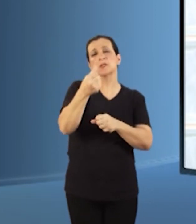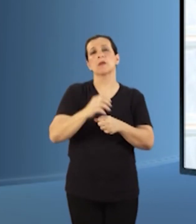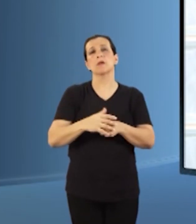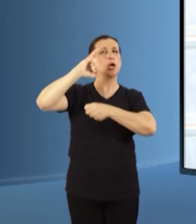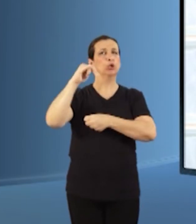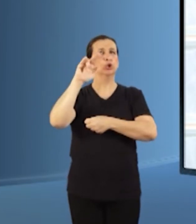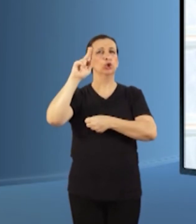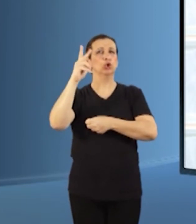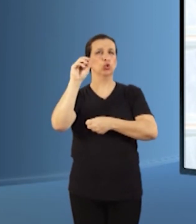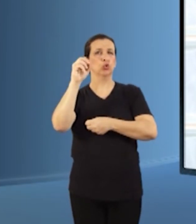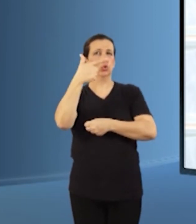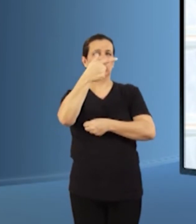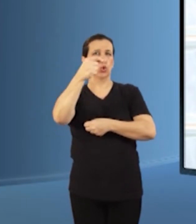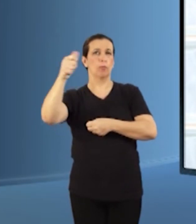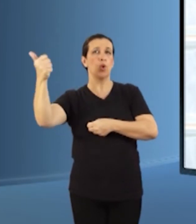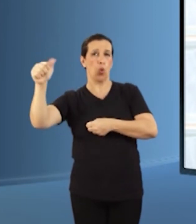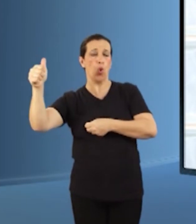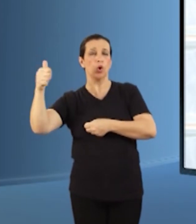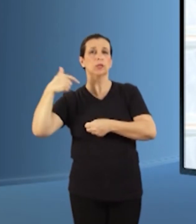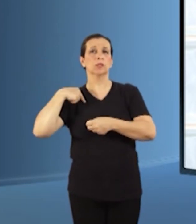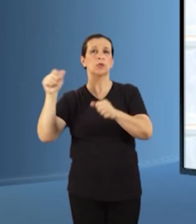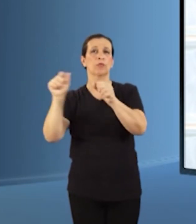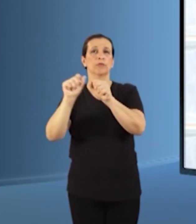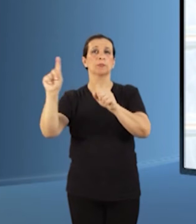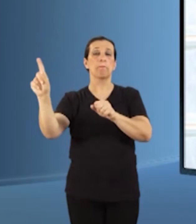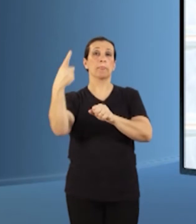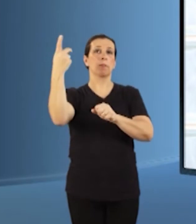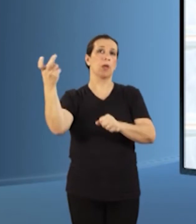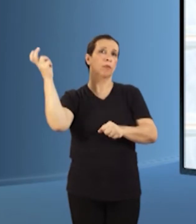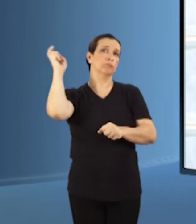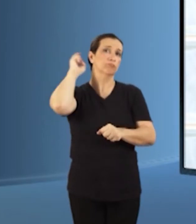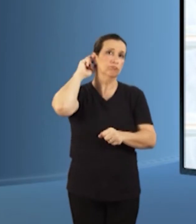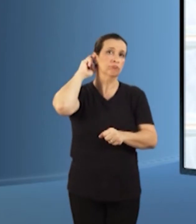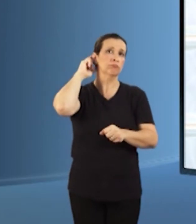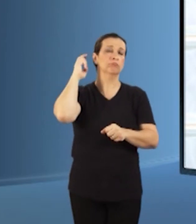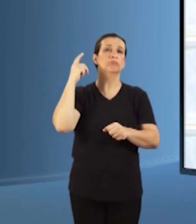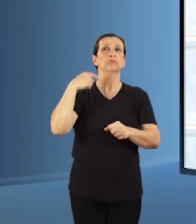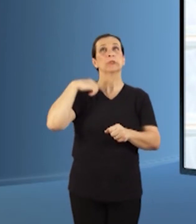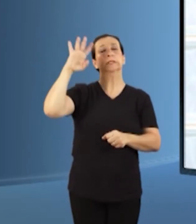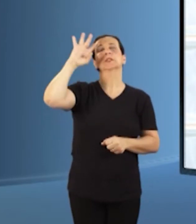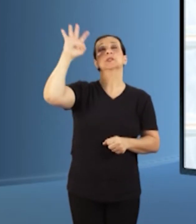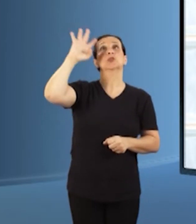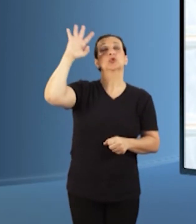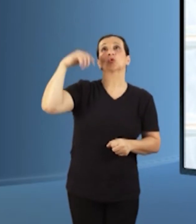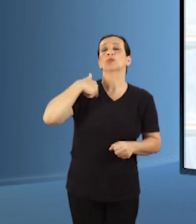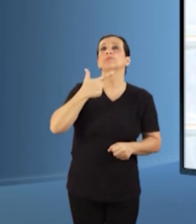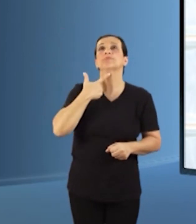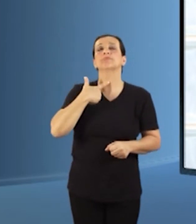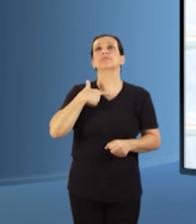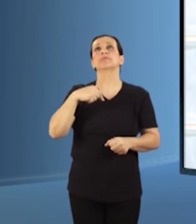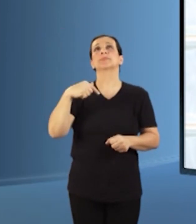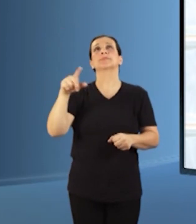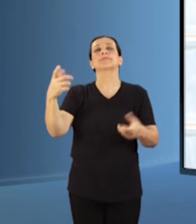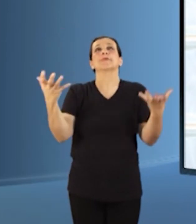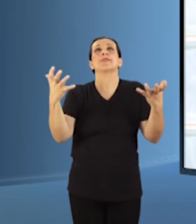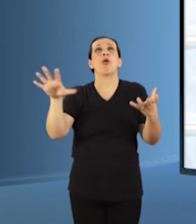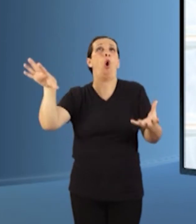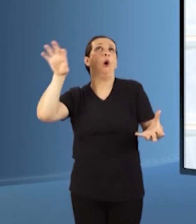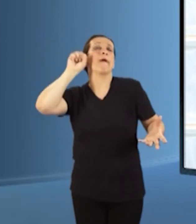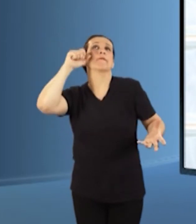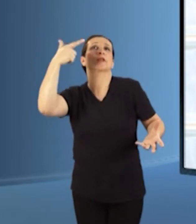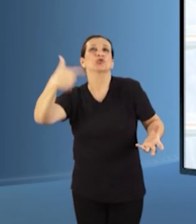16 anos. Em julho de 2011, eu fiz a primeira cirurgia do implante coclear, que realmente era um sonho meu de poder